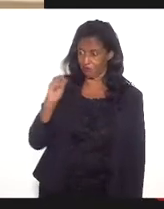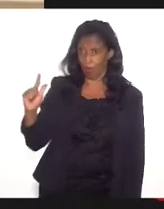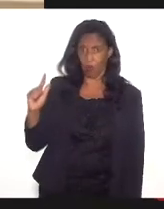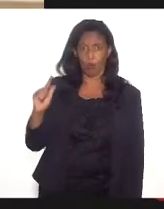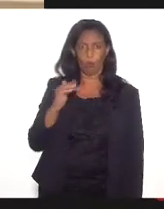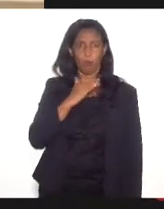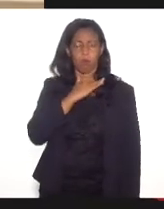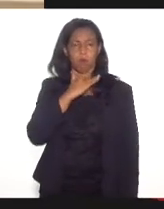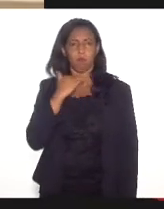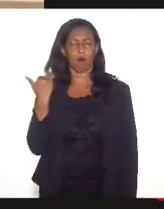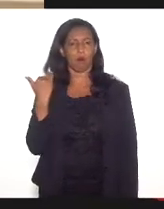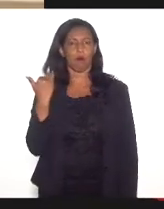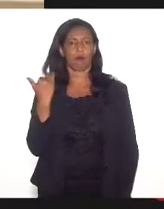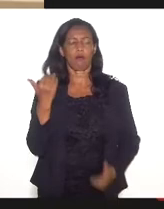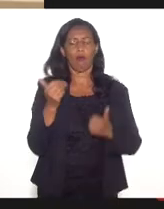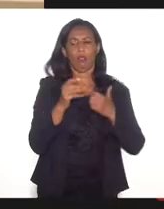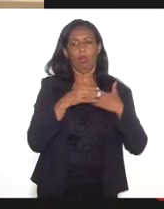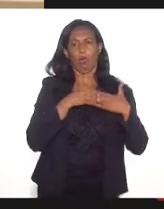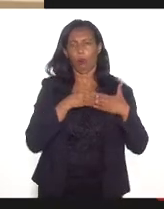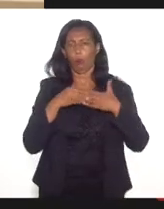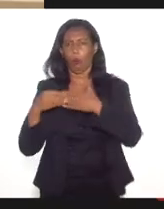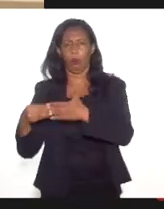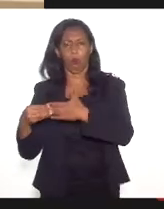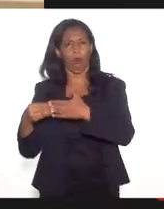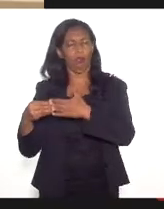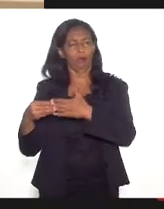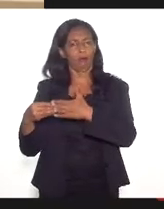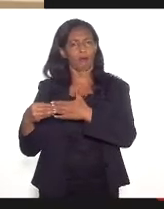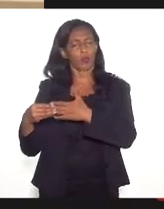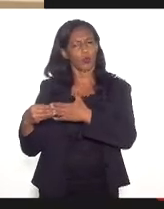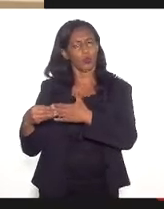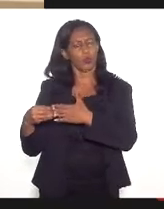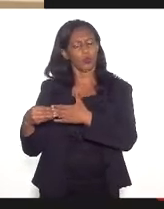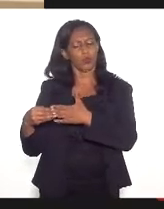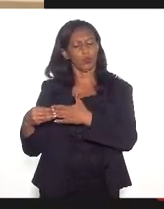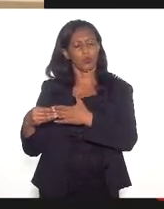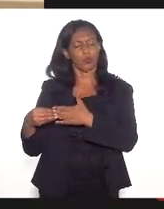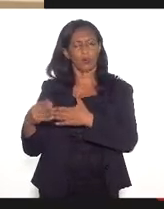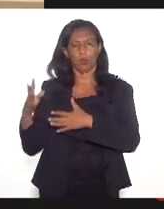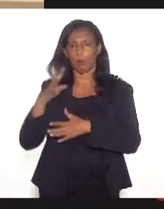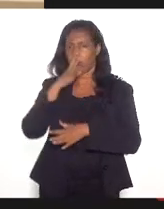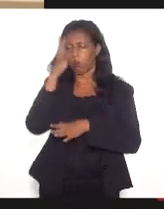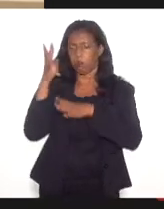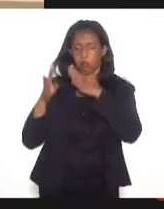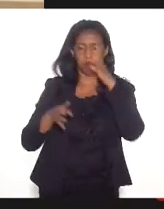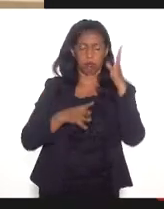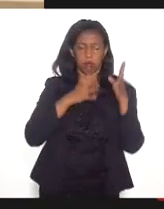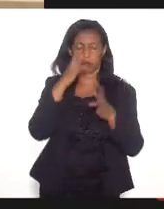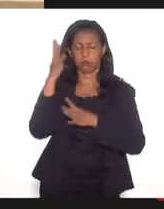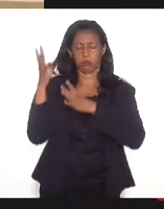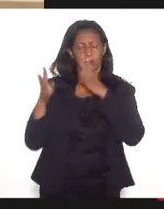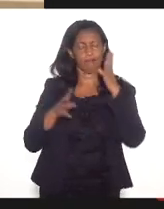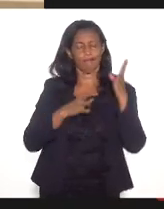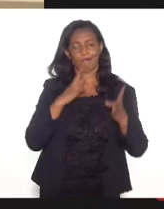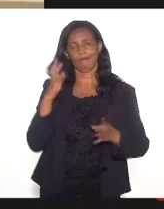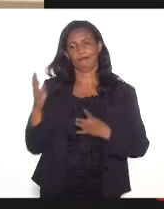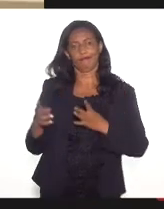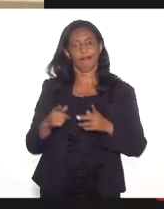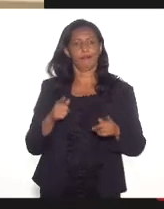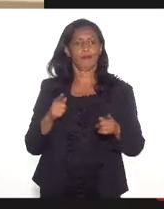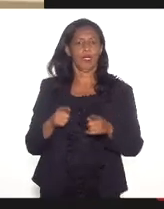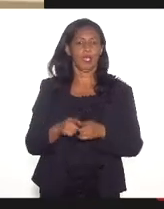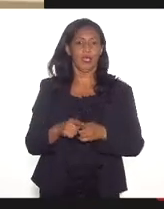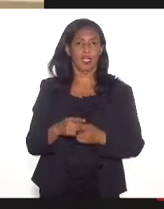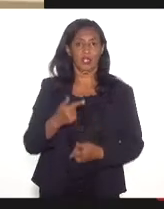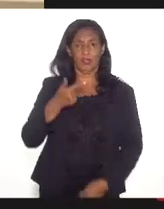Janeiro é conduzida de maneira completamente absurda e colocando